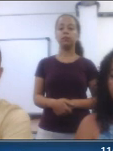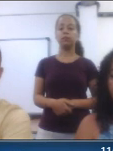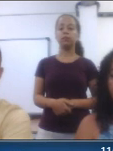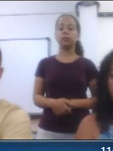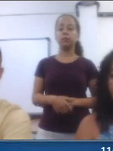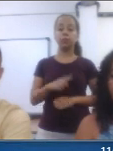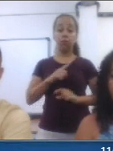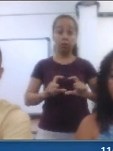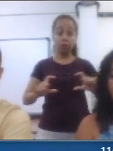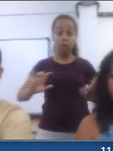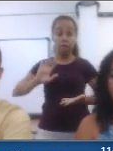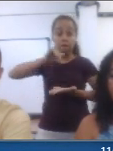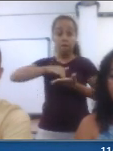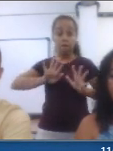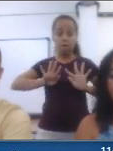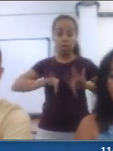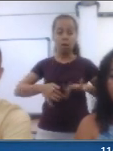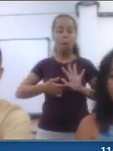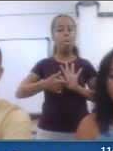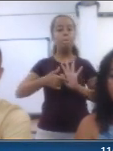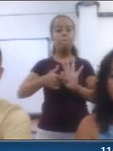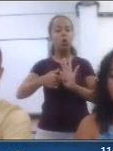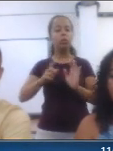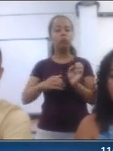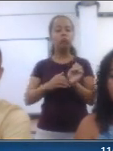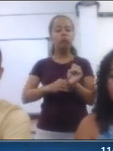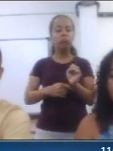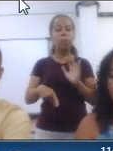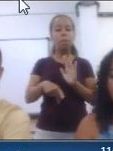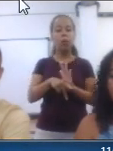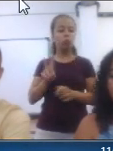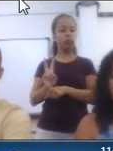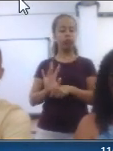No final aparece a semente para a conferência.